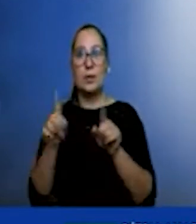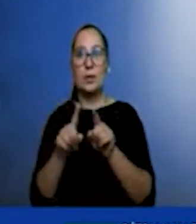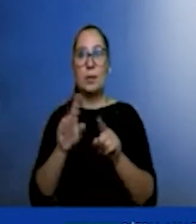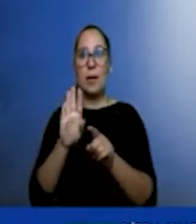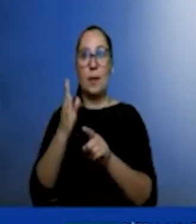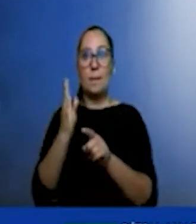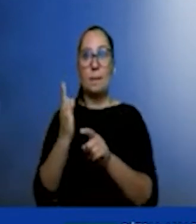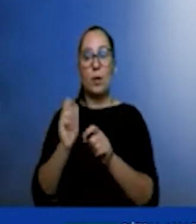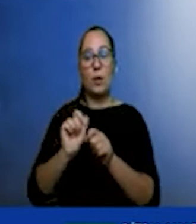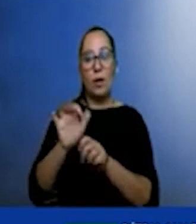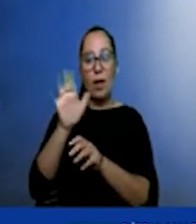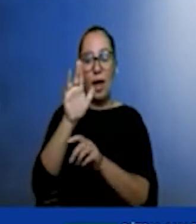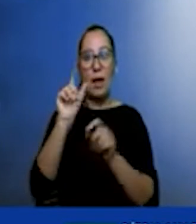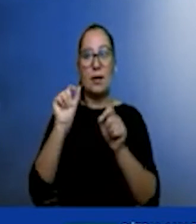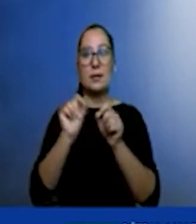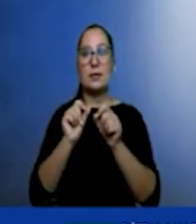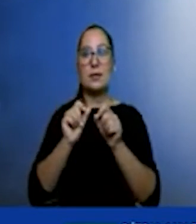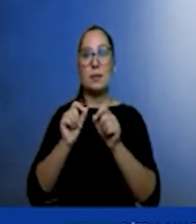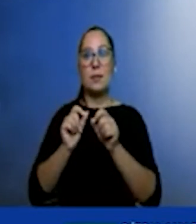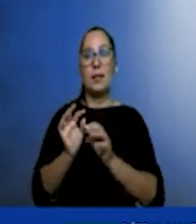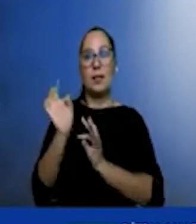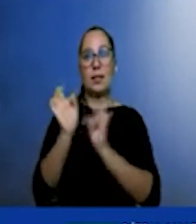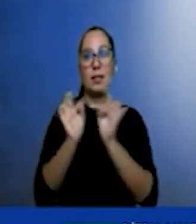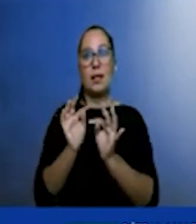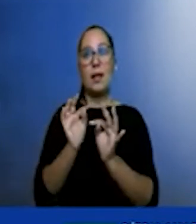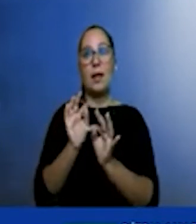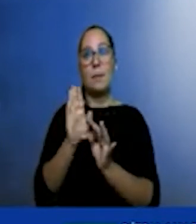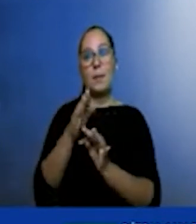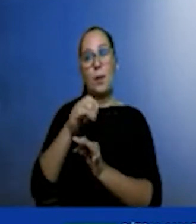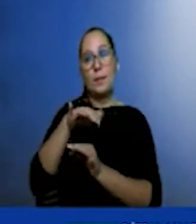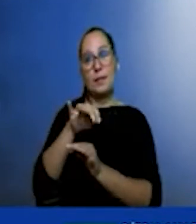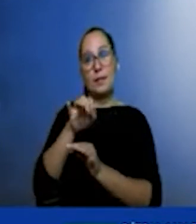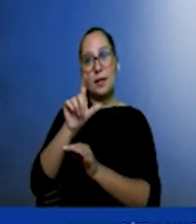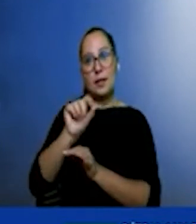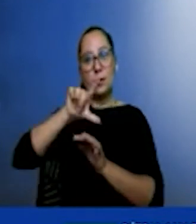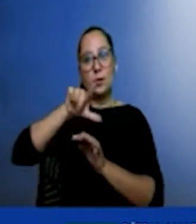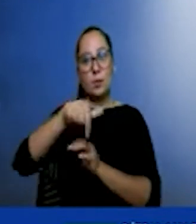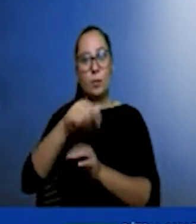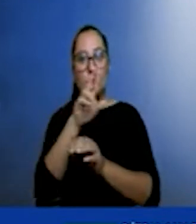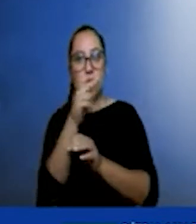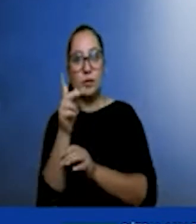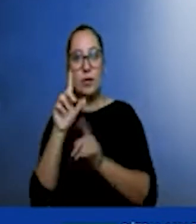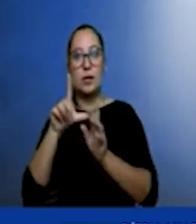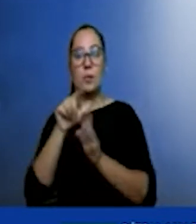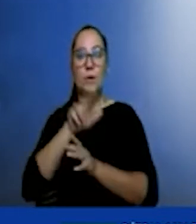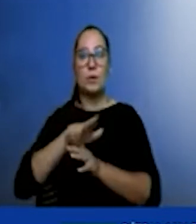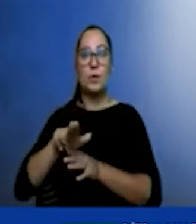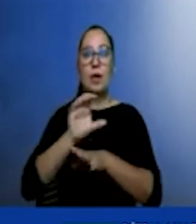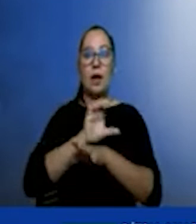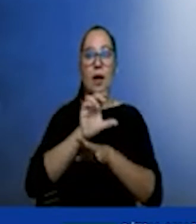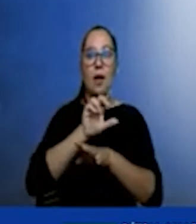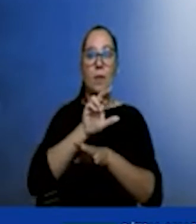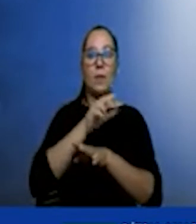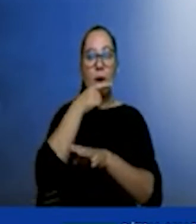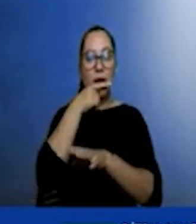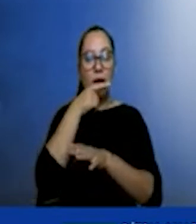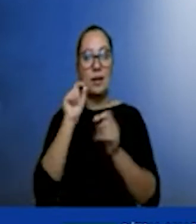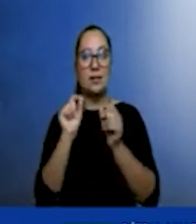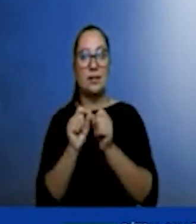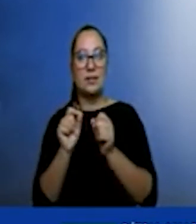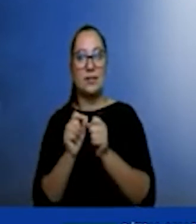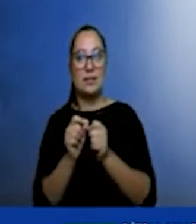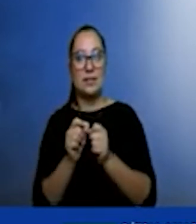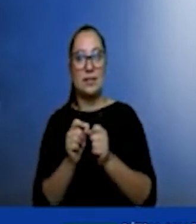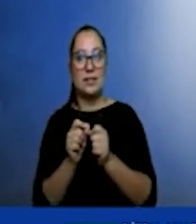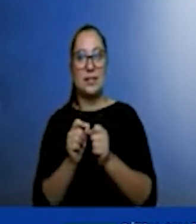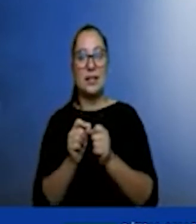vou fazer biometano, e depois eu vou produzir hidrogênio, e depois eu vou usar o carbono da cana para fazer, no limite, proteína